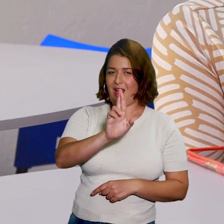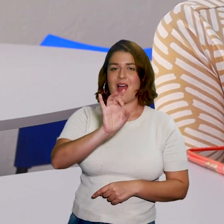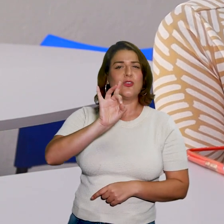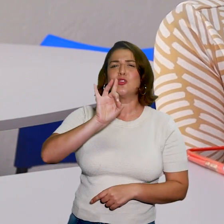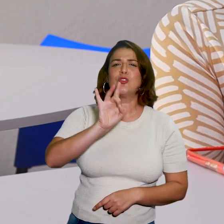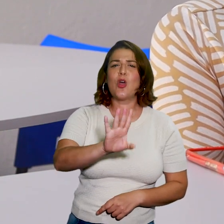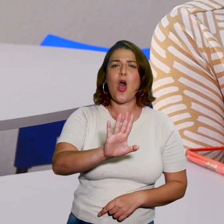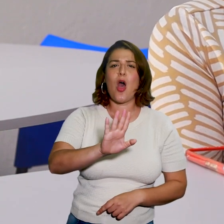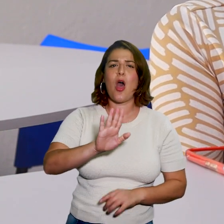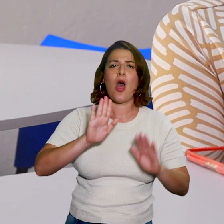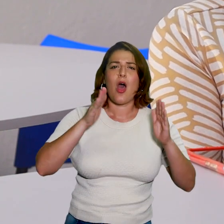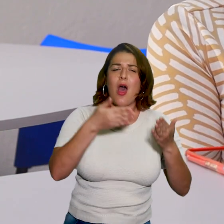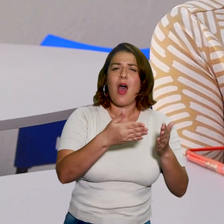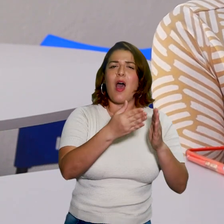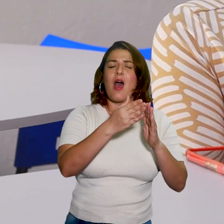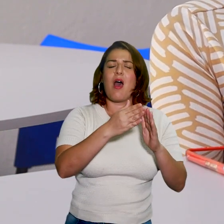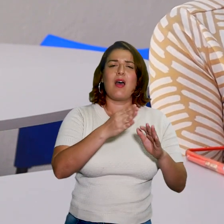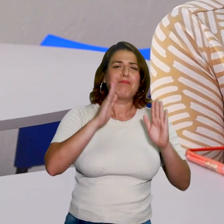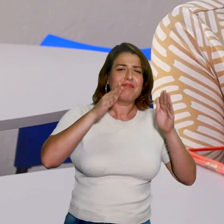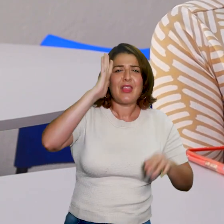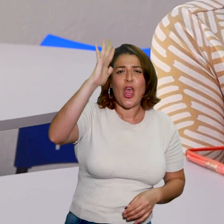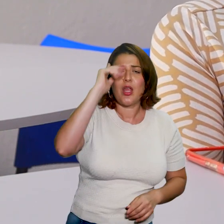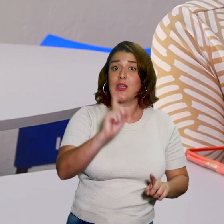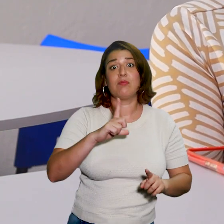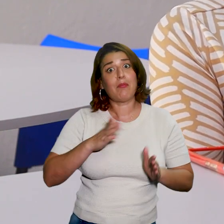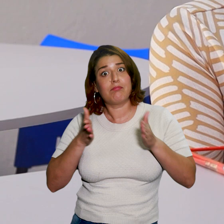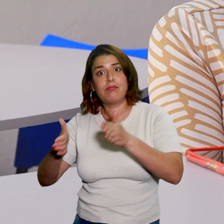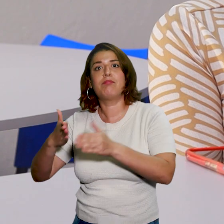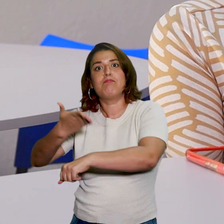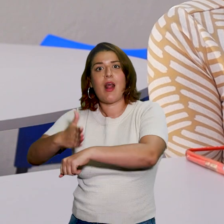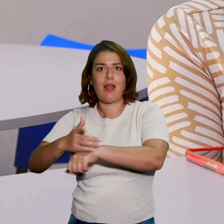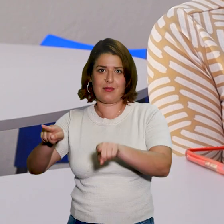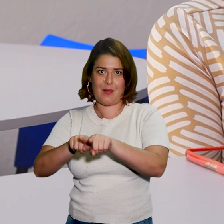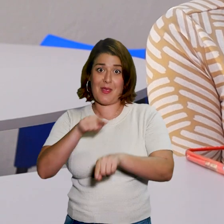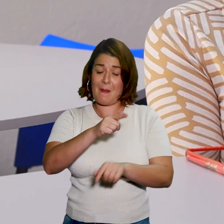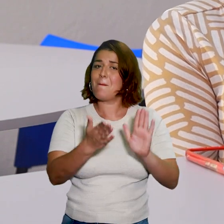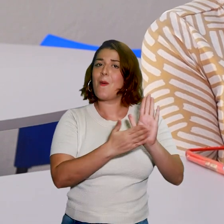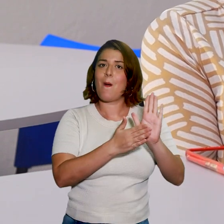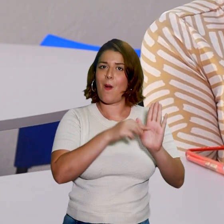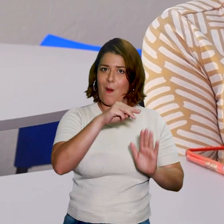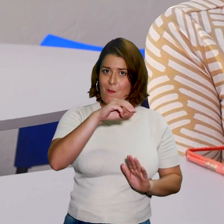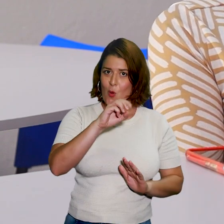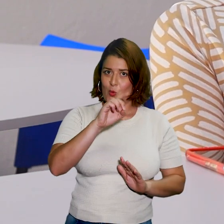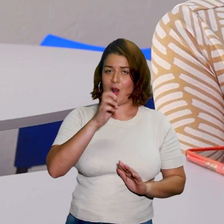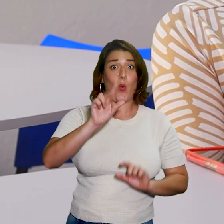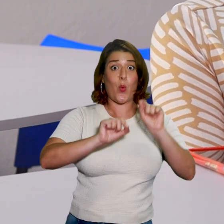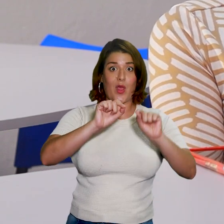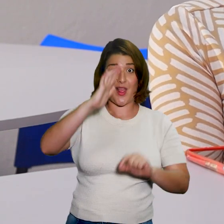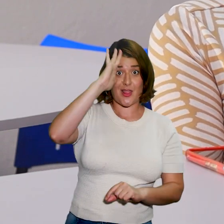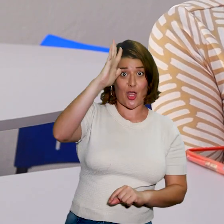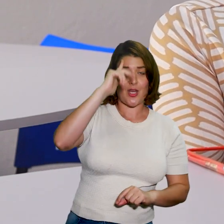só aquela questão da teoria, a gente tem a prática também. A proposta do modular é a gente trazer a teoria para a